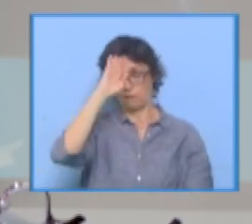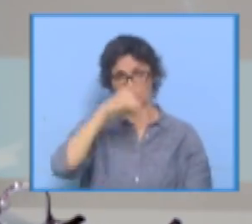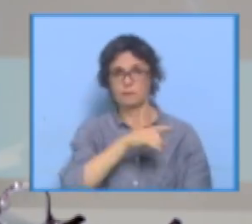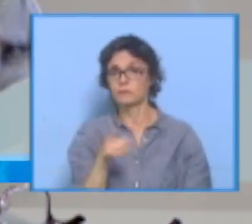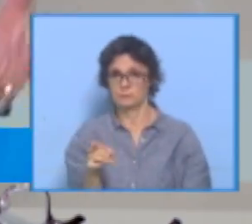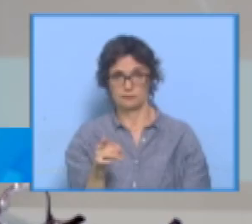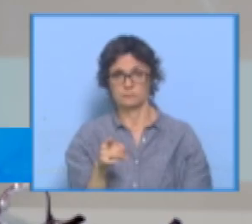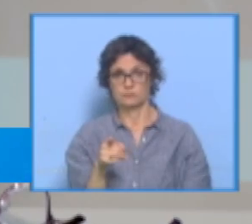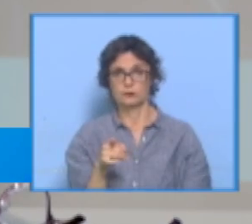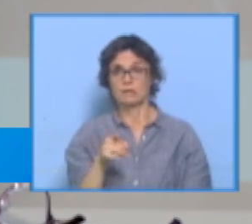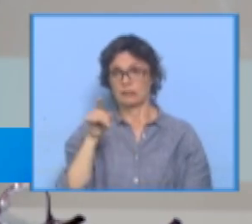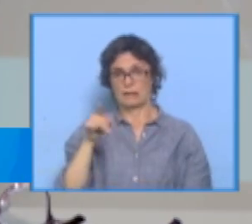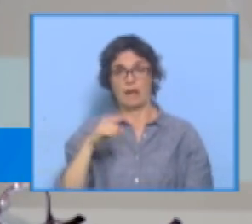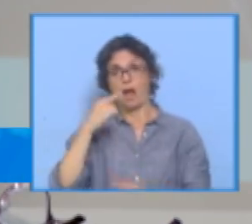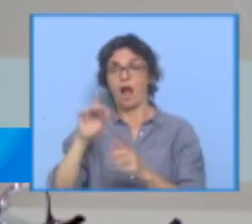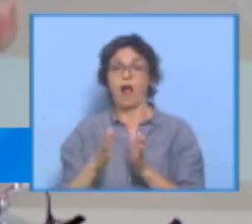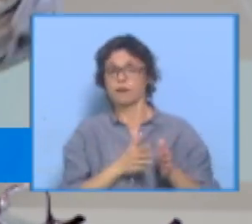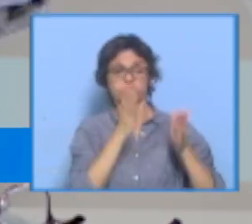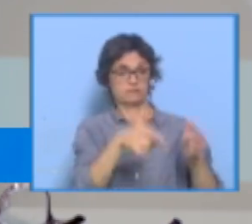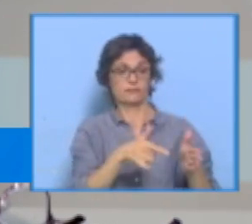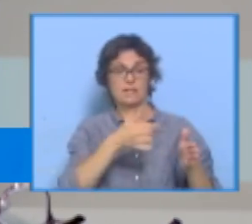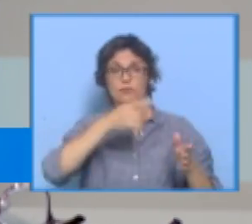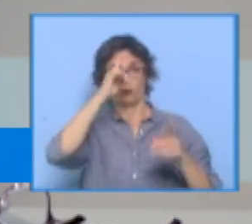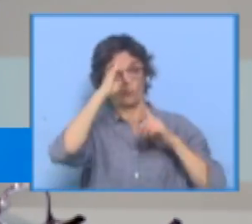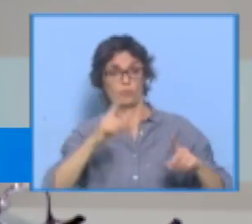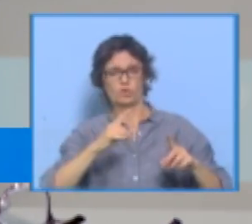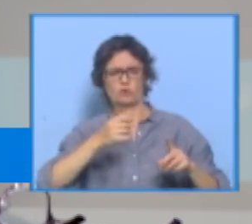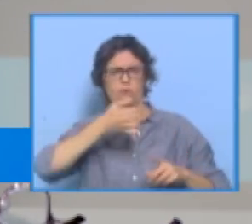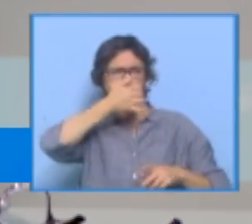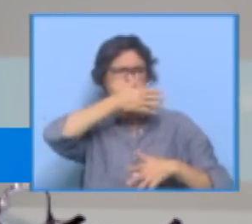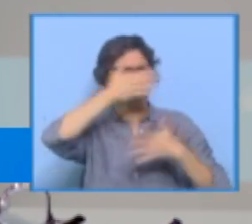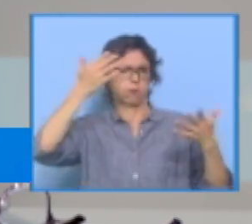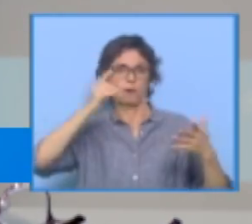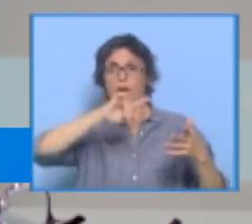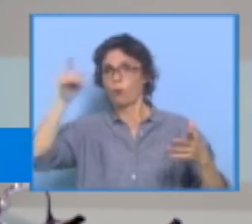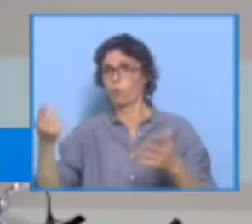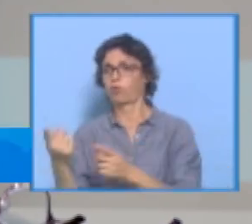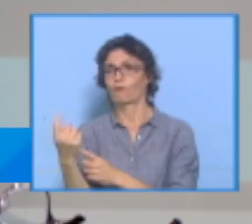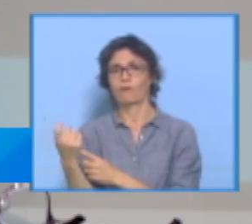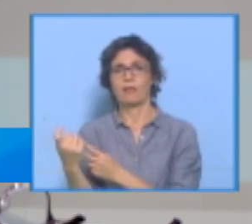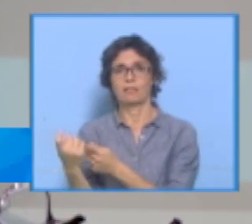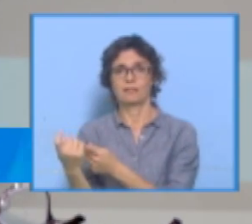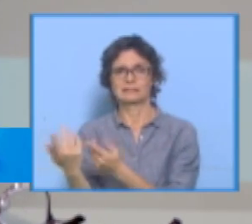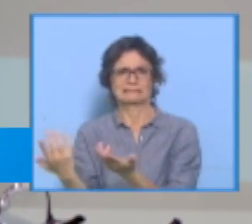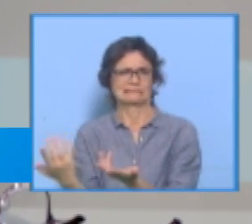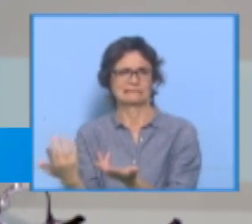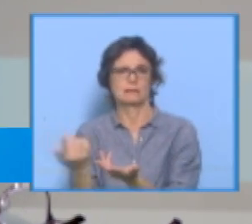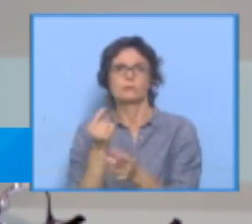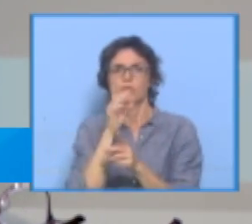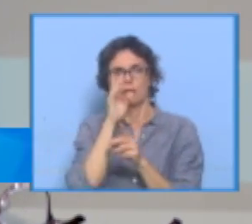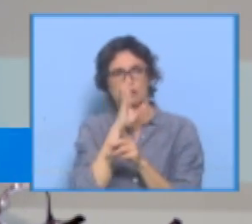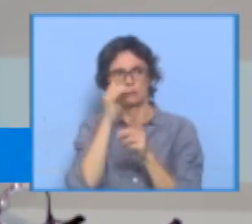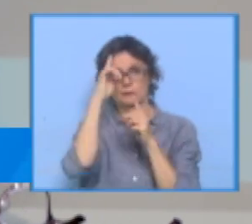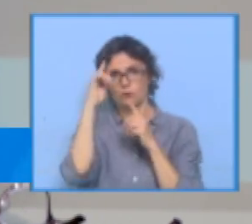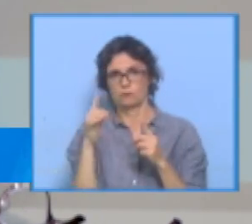um lado, excesso de professores, por outro lado, falta de professores. Porque, por muito que um professor velhinho se